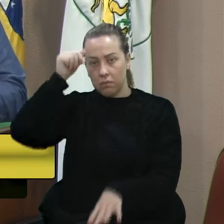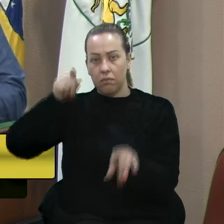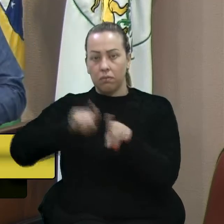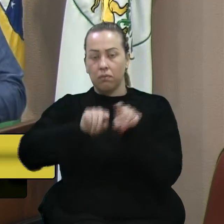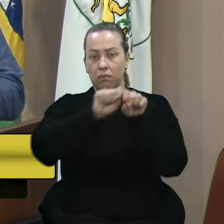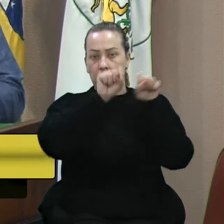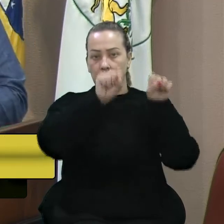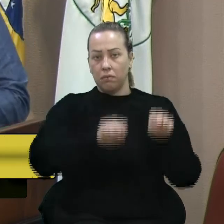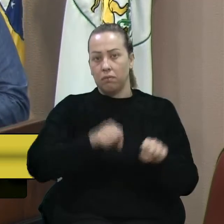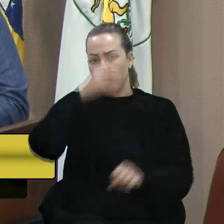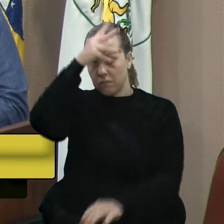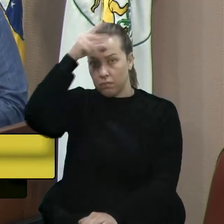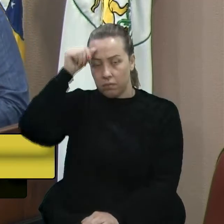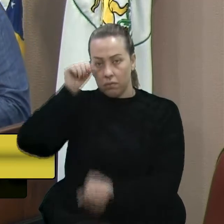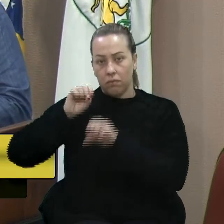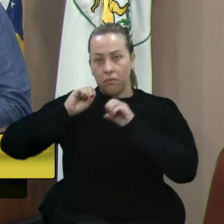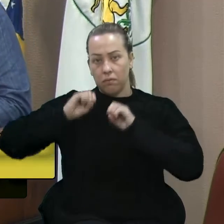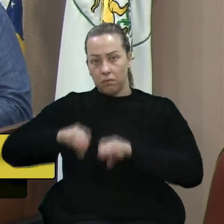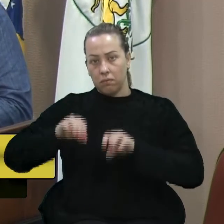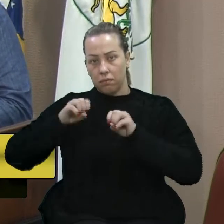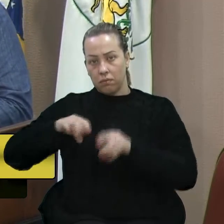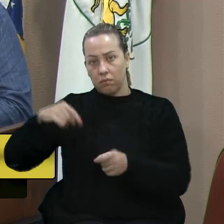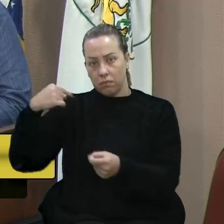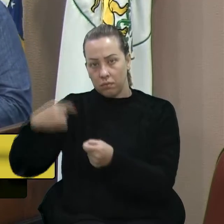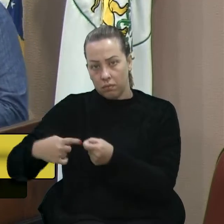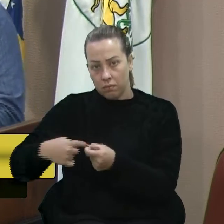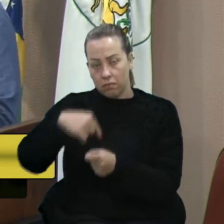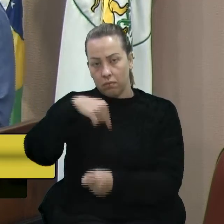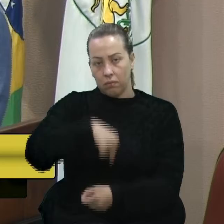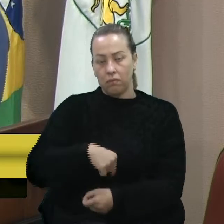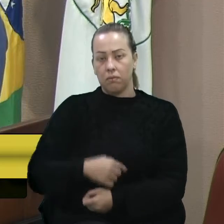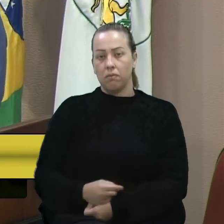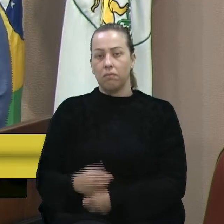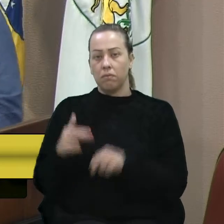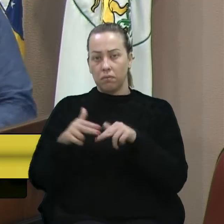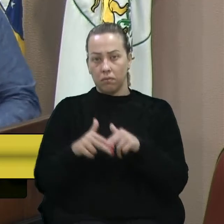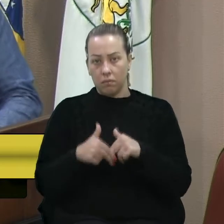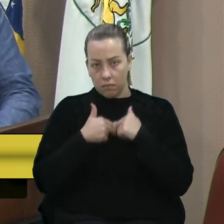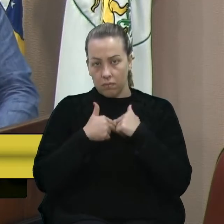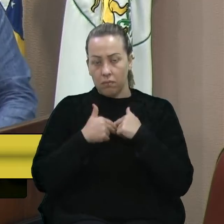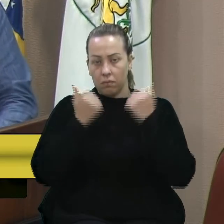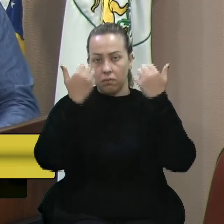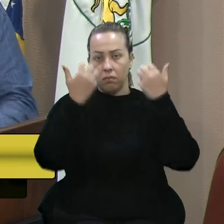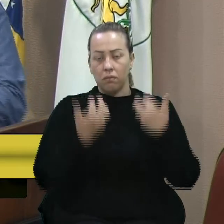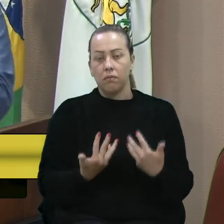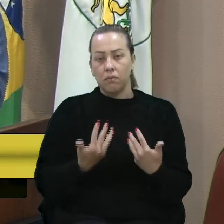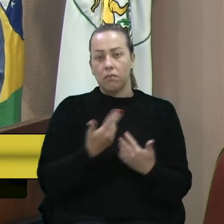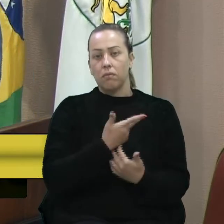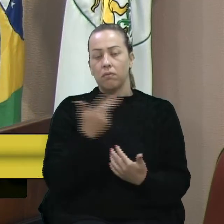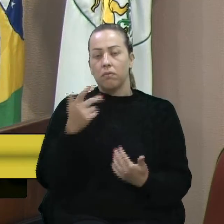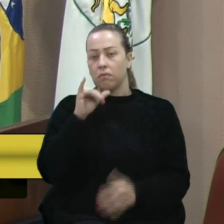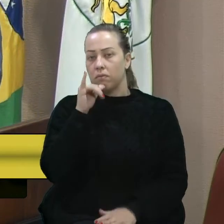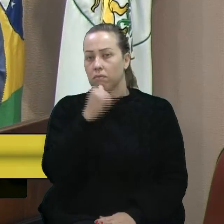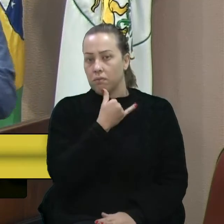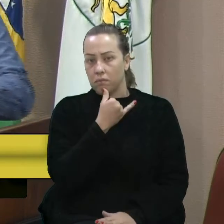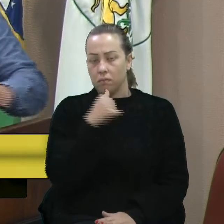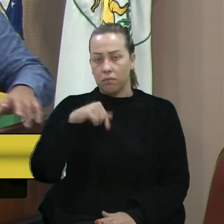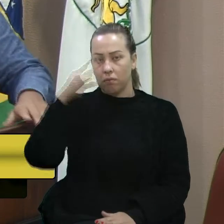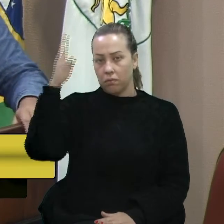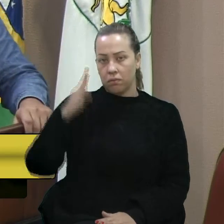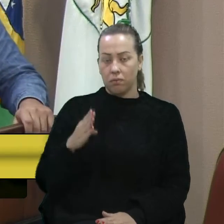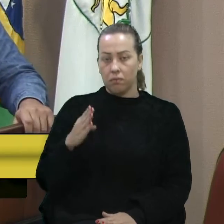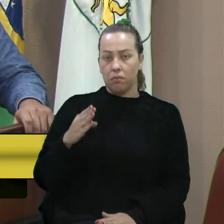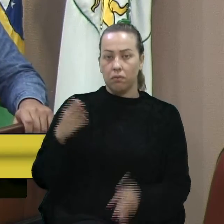sistema municipal de ensino da nossa cidade. Então eu queria trazer essa lembrança. Infelizmente, no